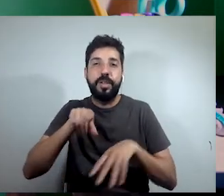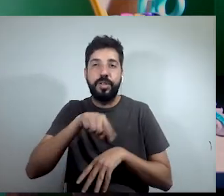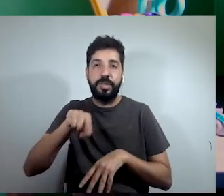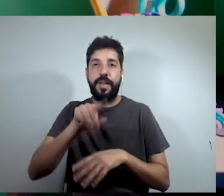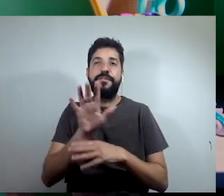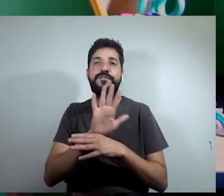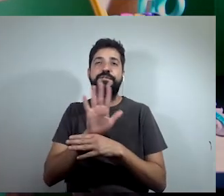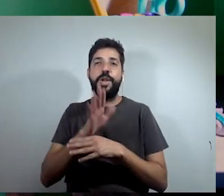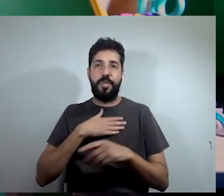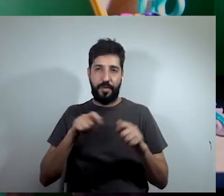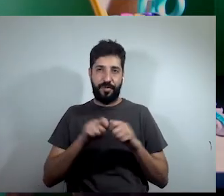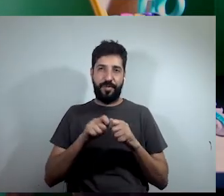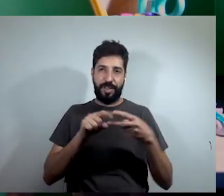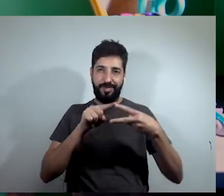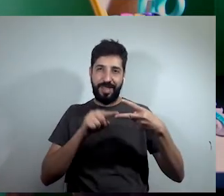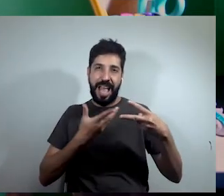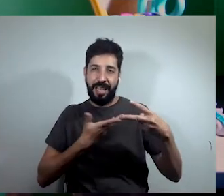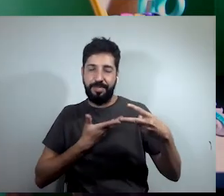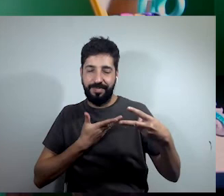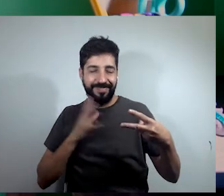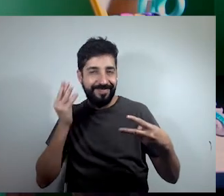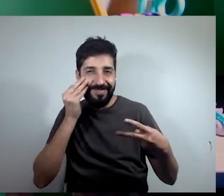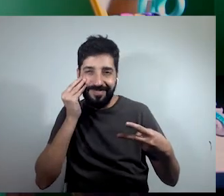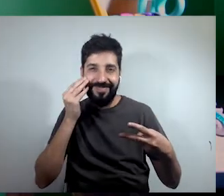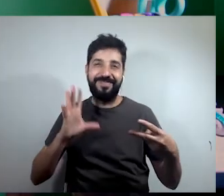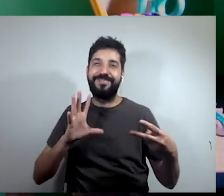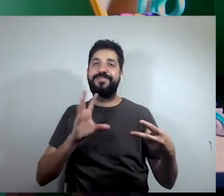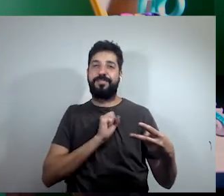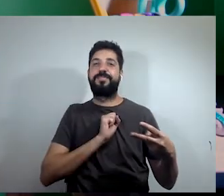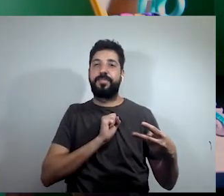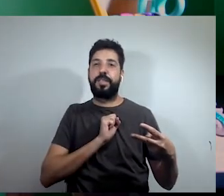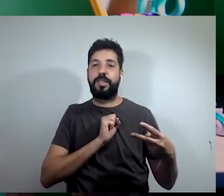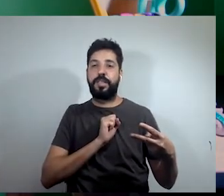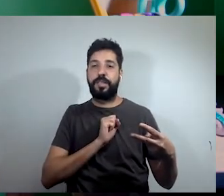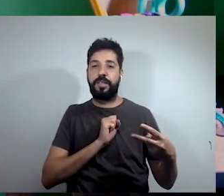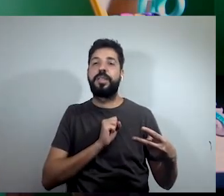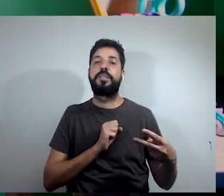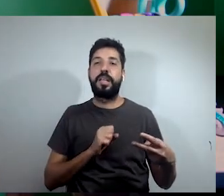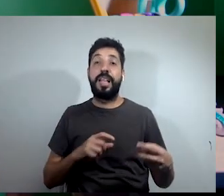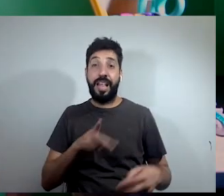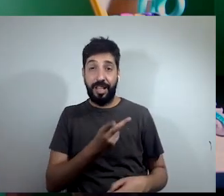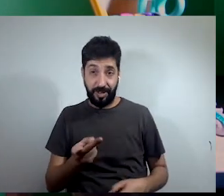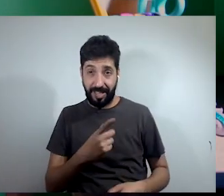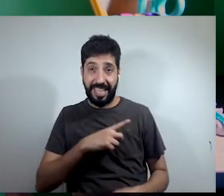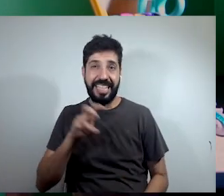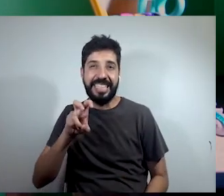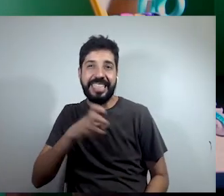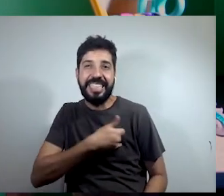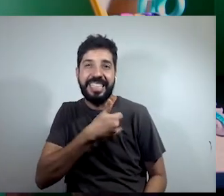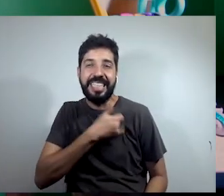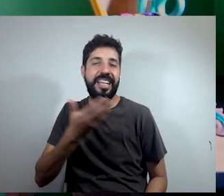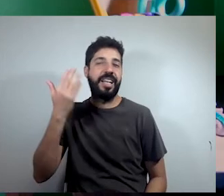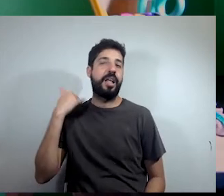um filminho que eu fiz com duas grandes amigas minhas, queridas, amadas amigas, Maia e Luna. Elas têm 5 anos e a gente uma